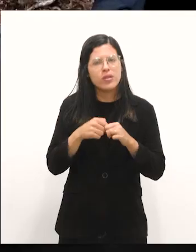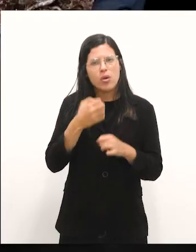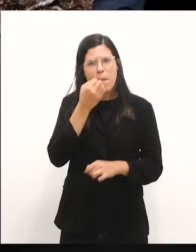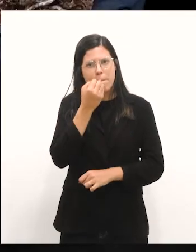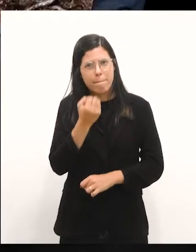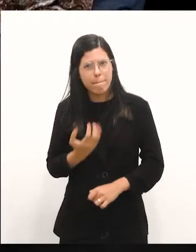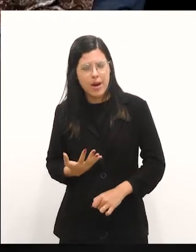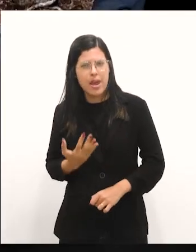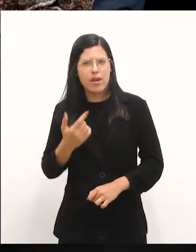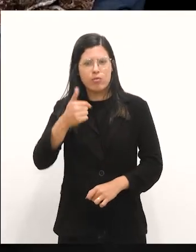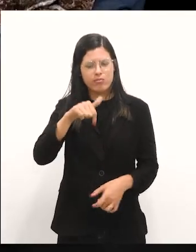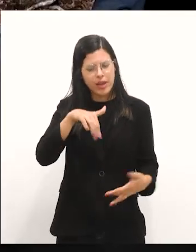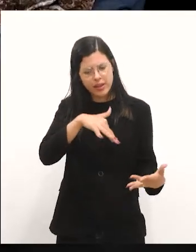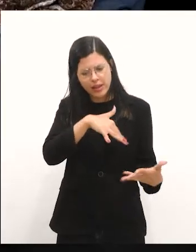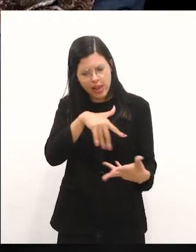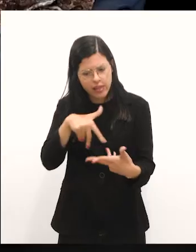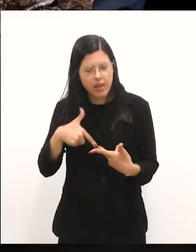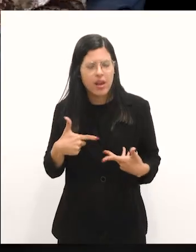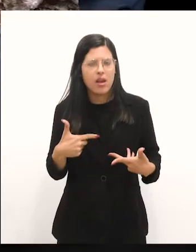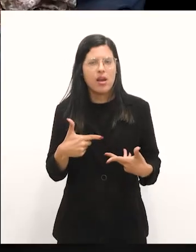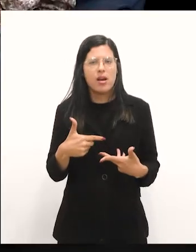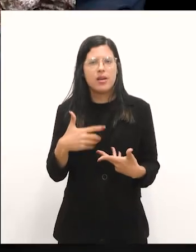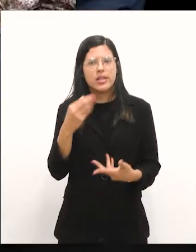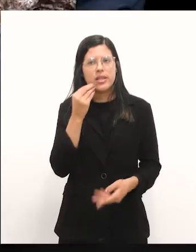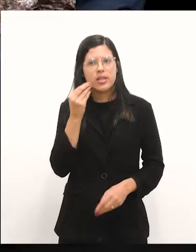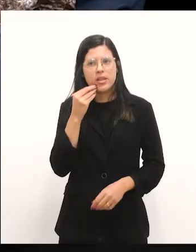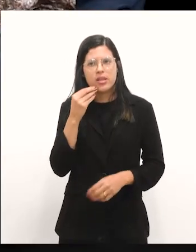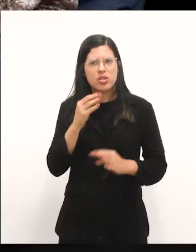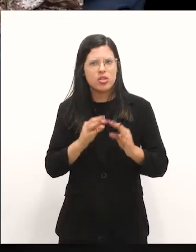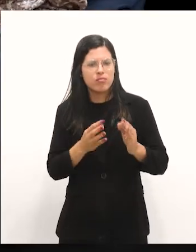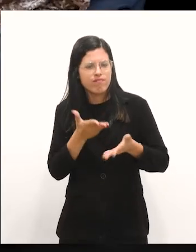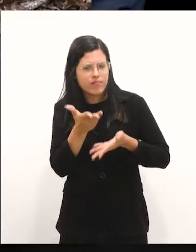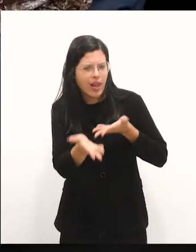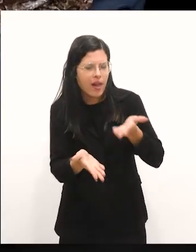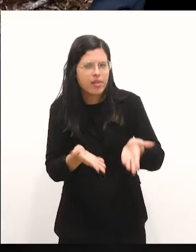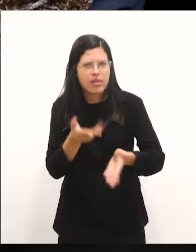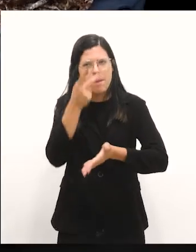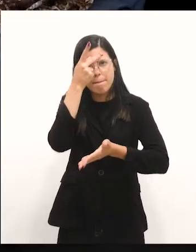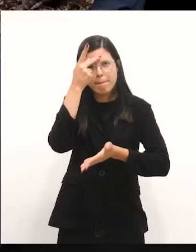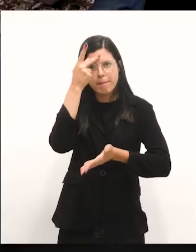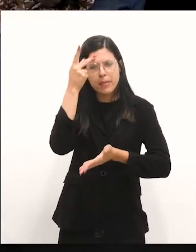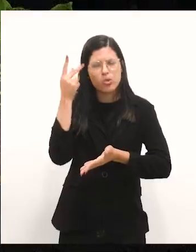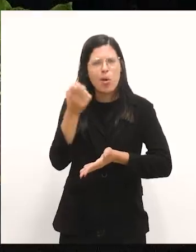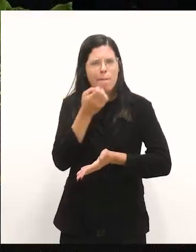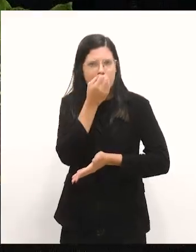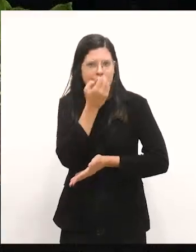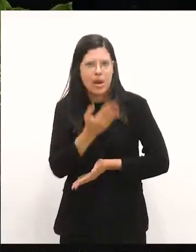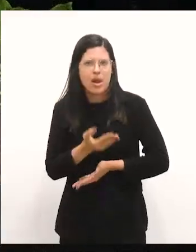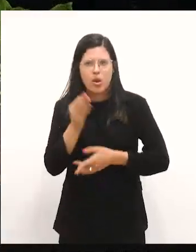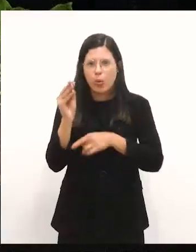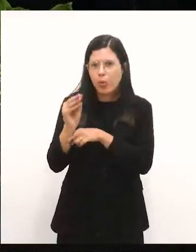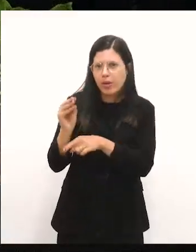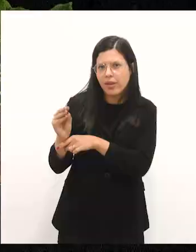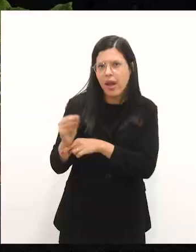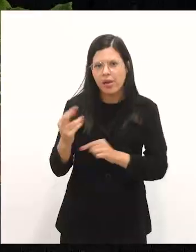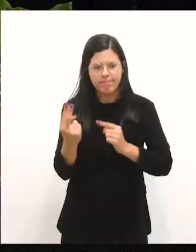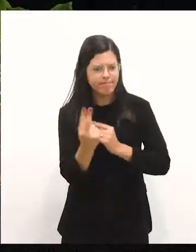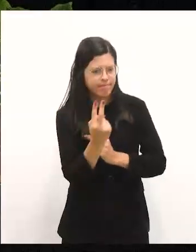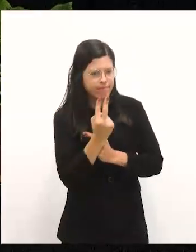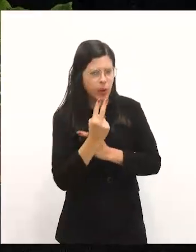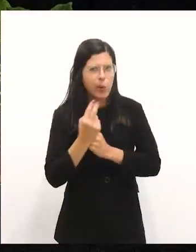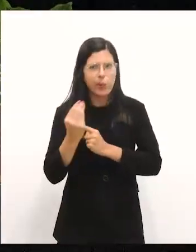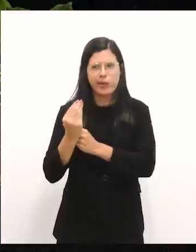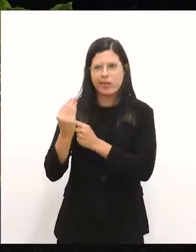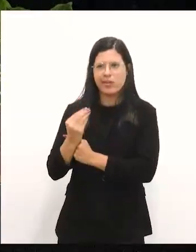bem enquanto está aqui. Busque tratar bem as pessoas, cuidar das pessoas, cuidar de